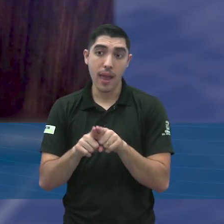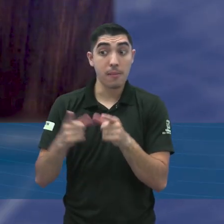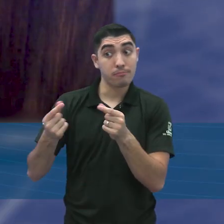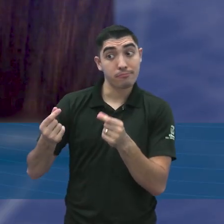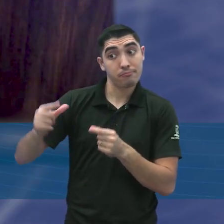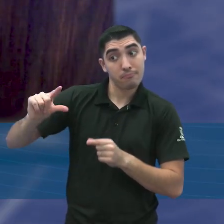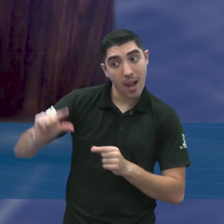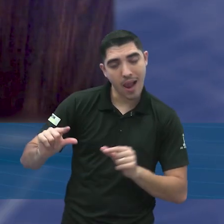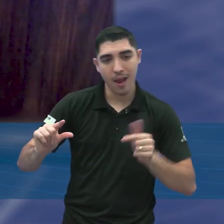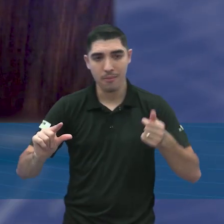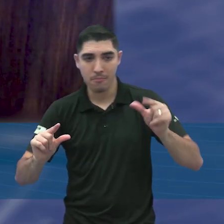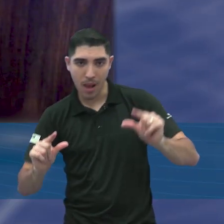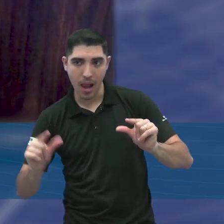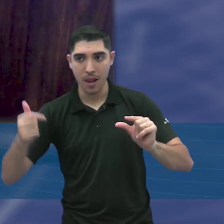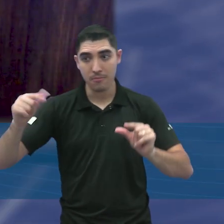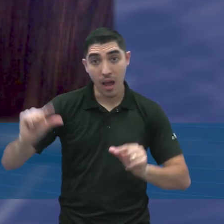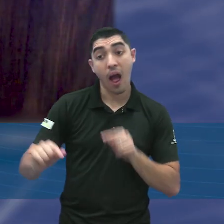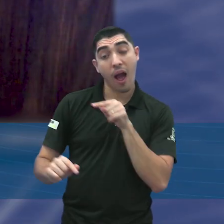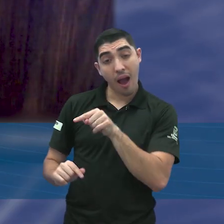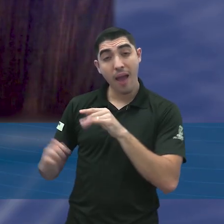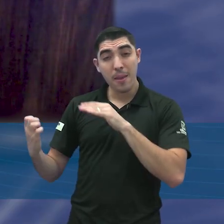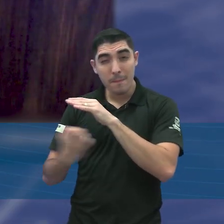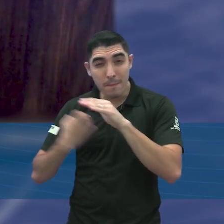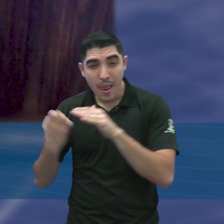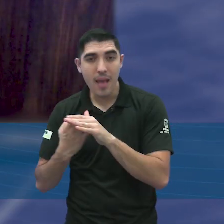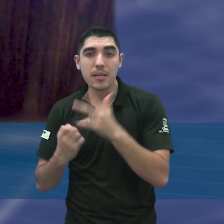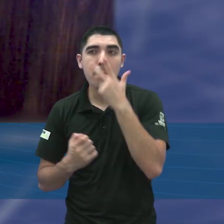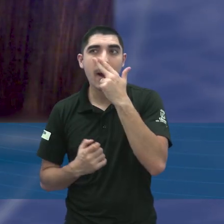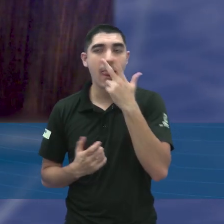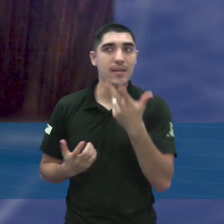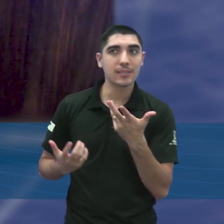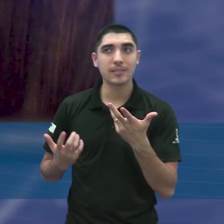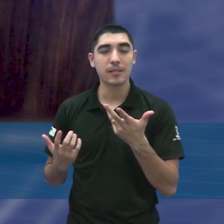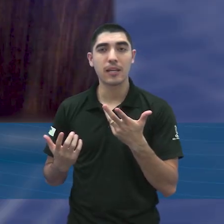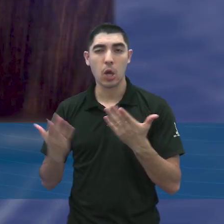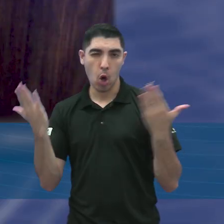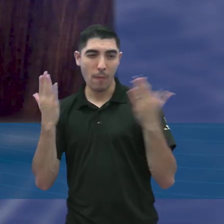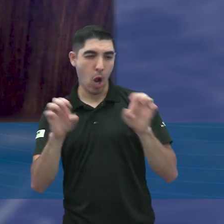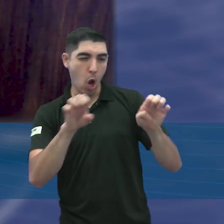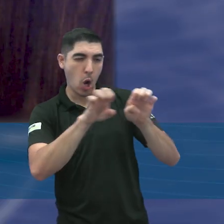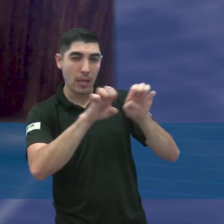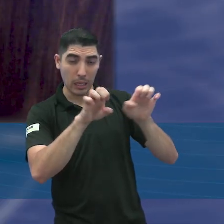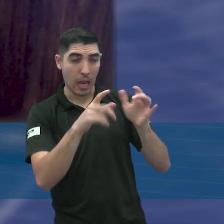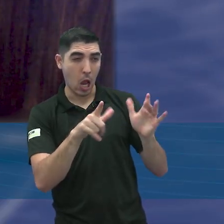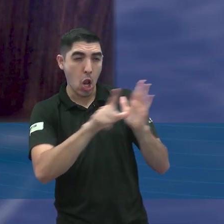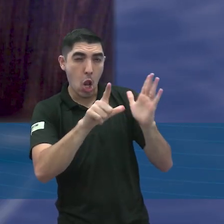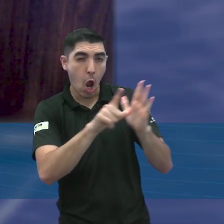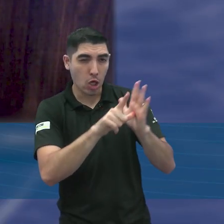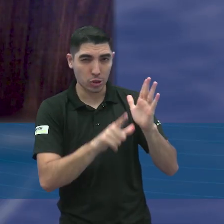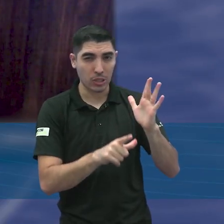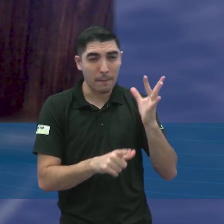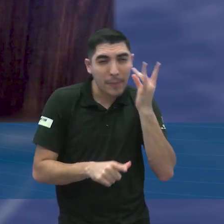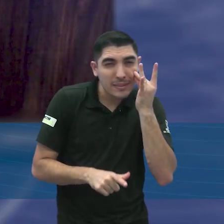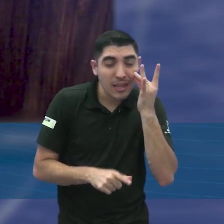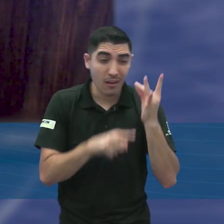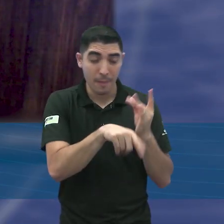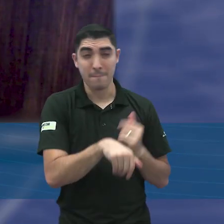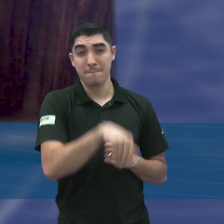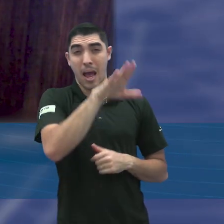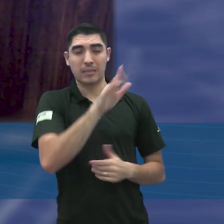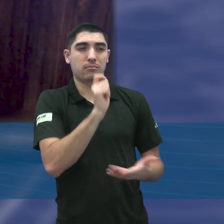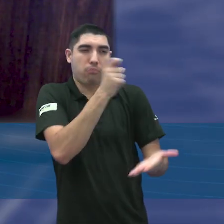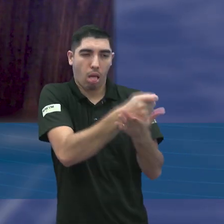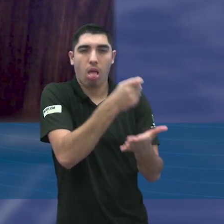ao preço. Então, ele ganha, sim, com gastos em relação a uma estrutura de uma loja física. Não zera, porque ele tem